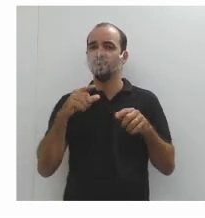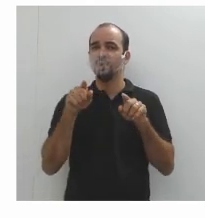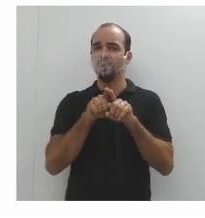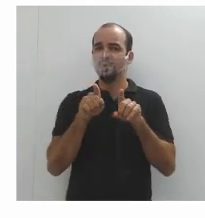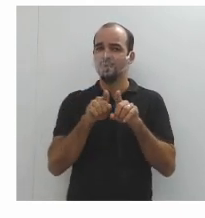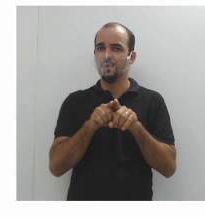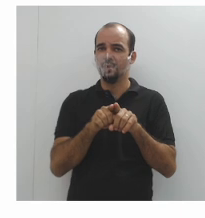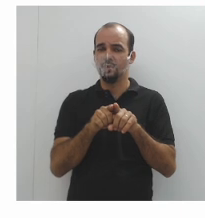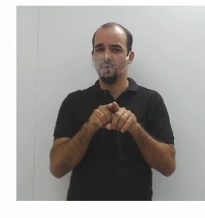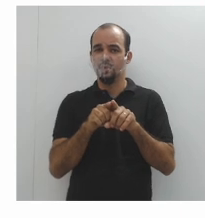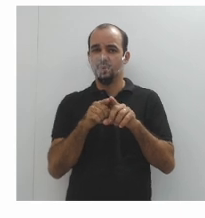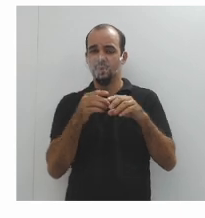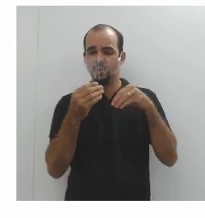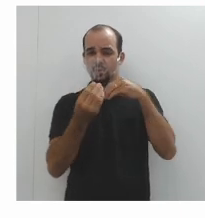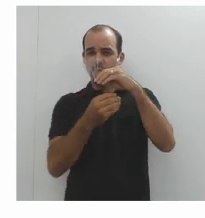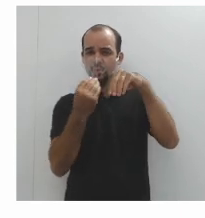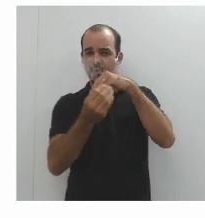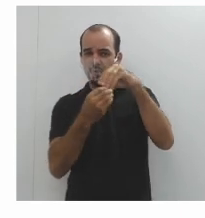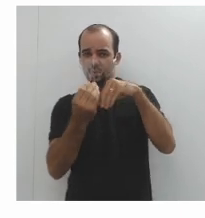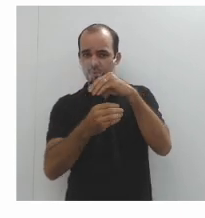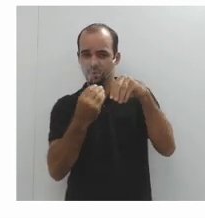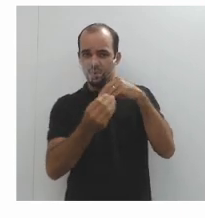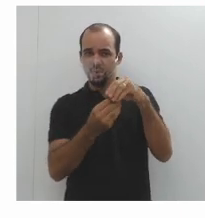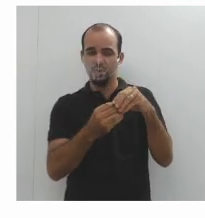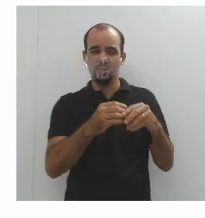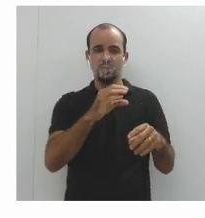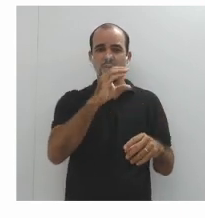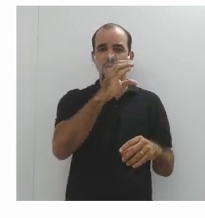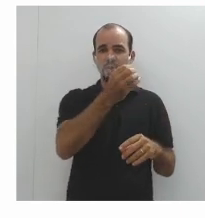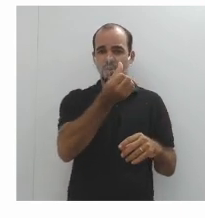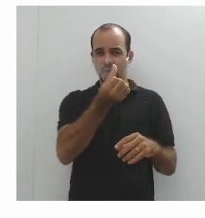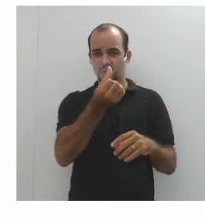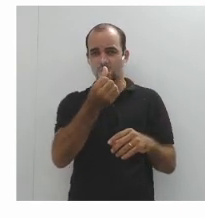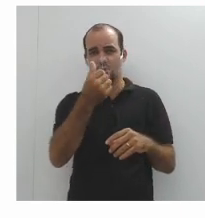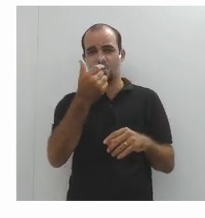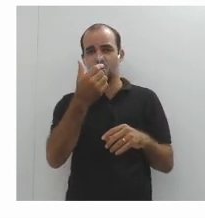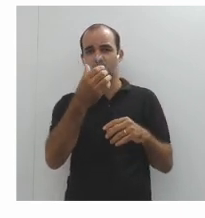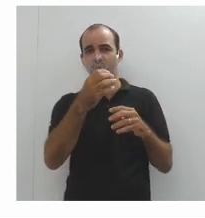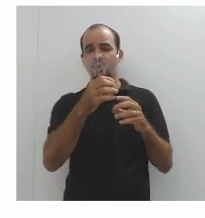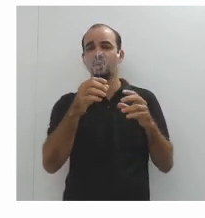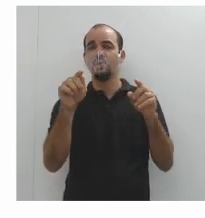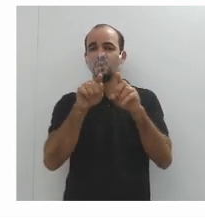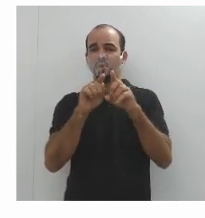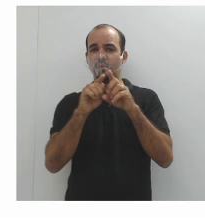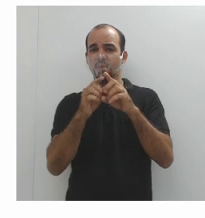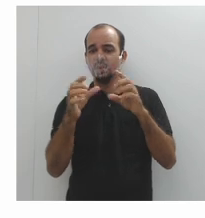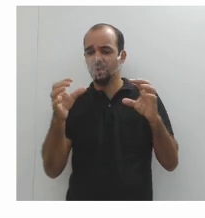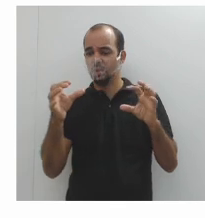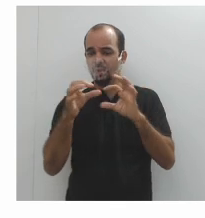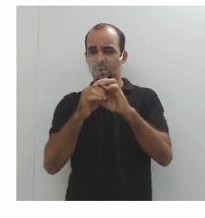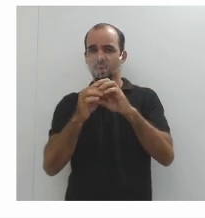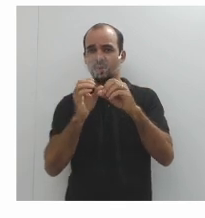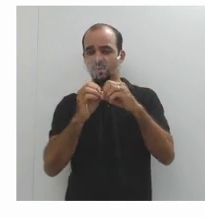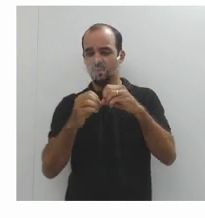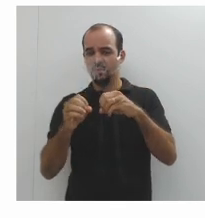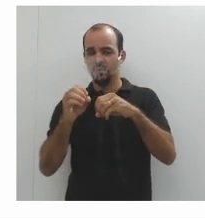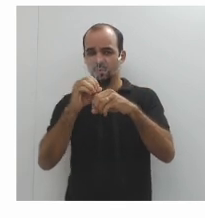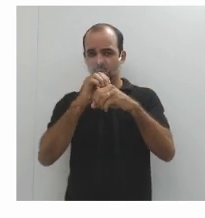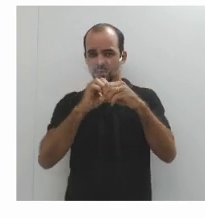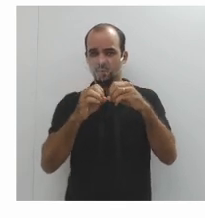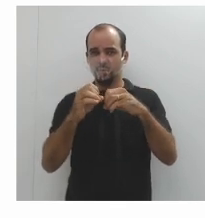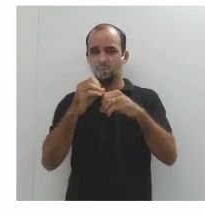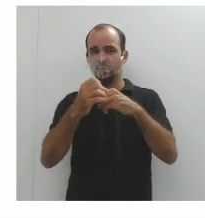bom? Em outro carbono, também fechando a nossa cadeia. Isso é muito